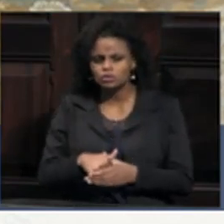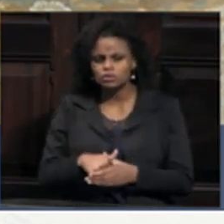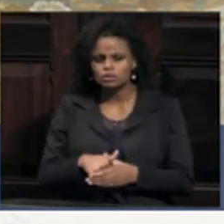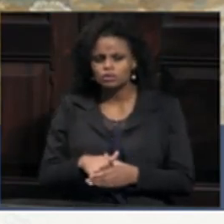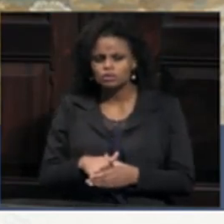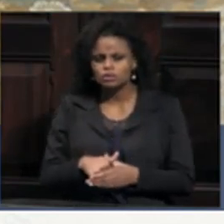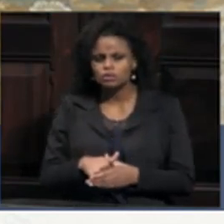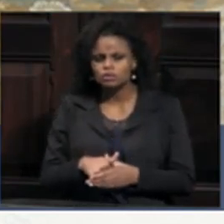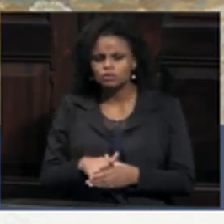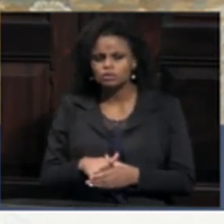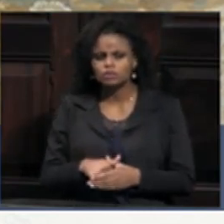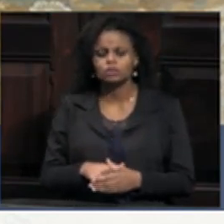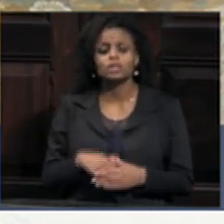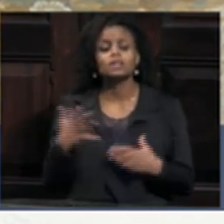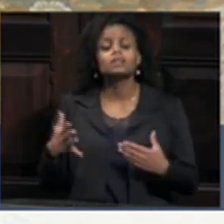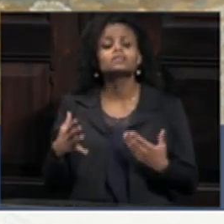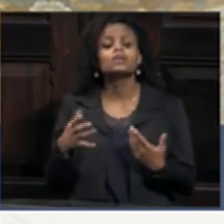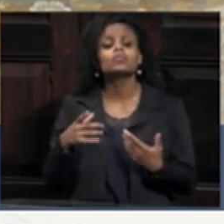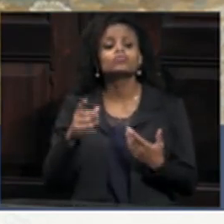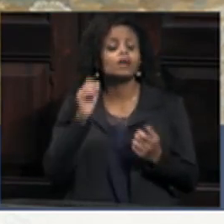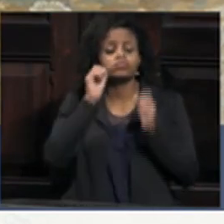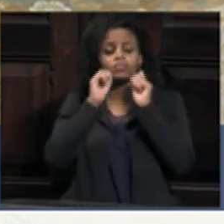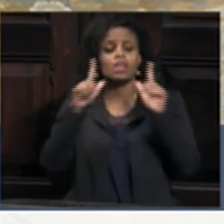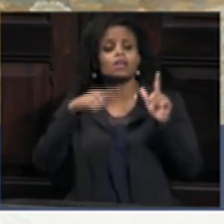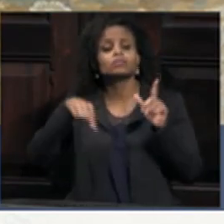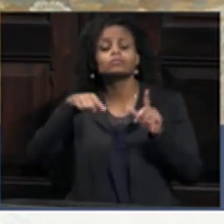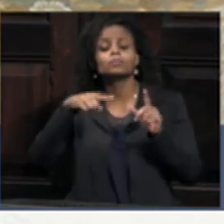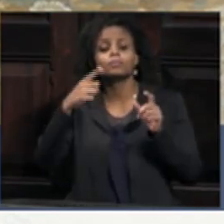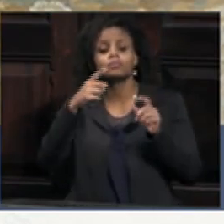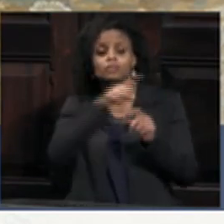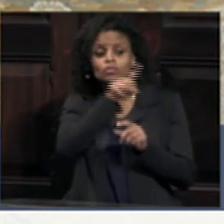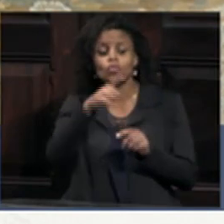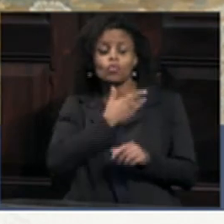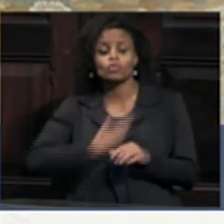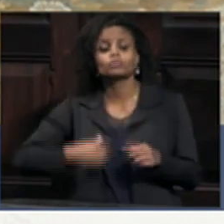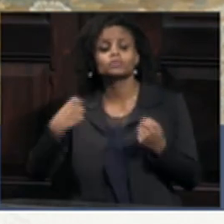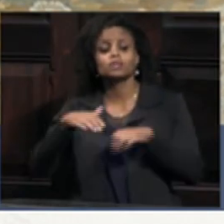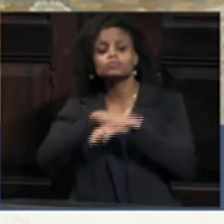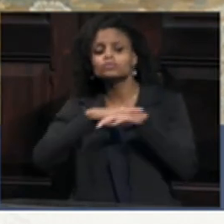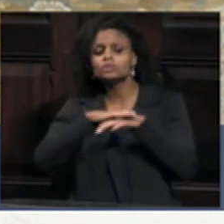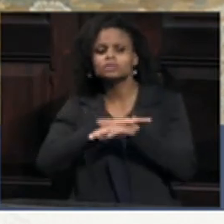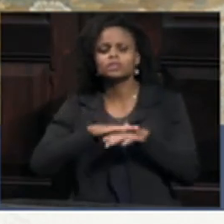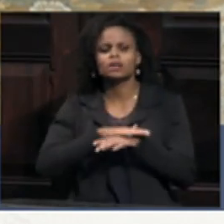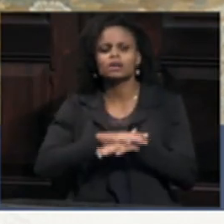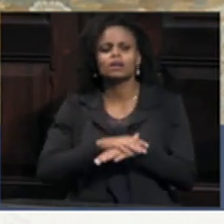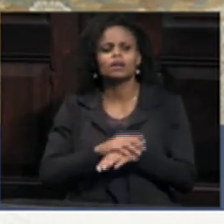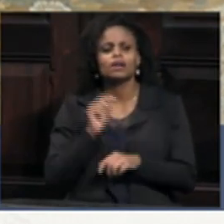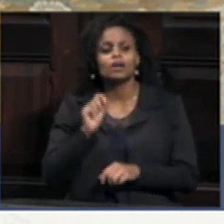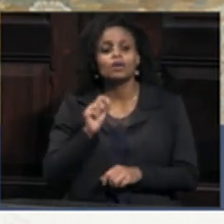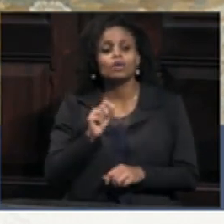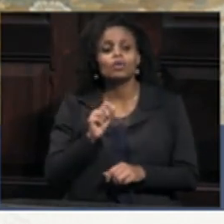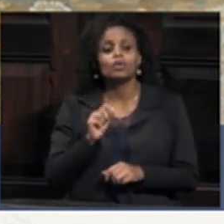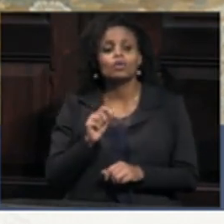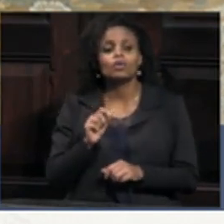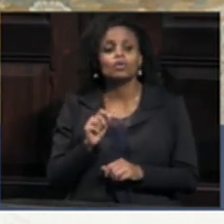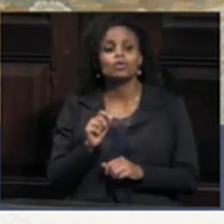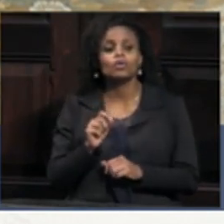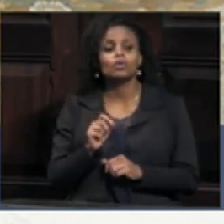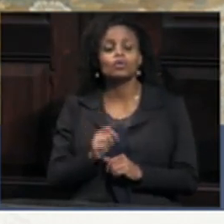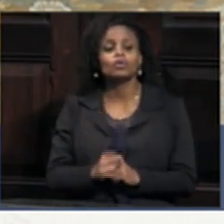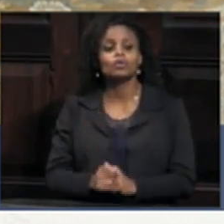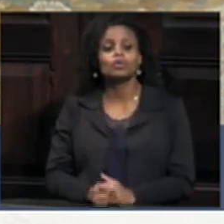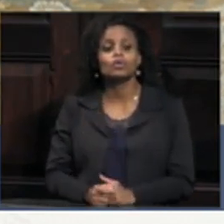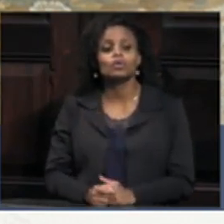Então é óbvio que ele vai ter que negociar. E a única negociação possível é não expor o parlamento à vergonha de voltar atrás depois da